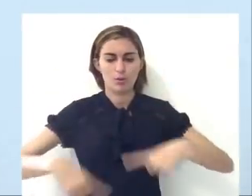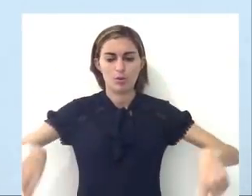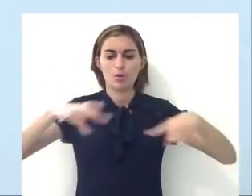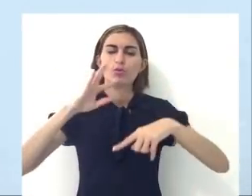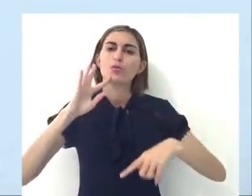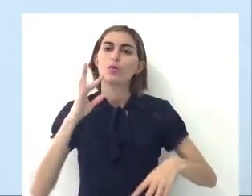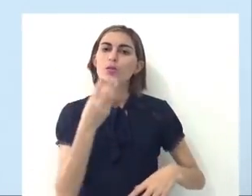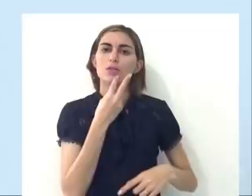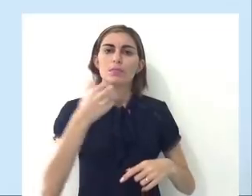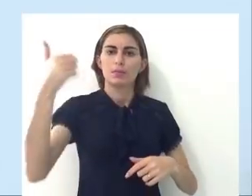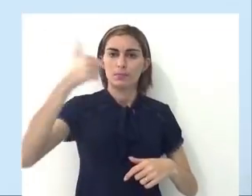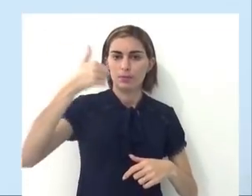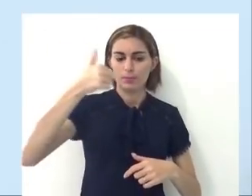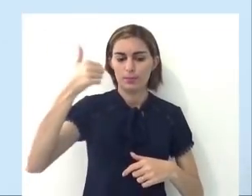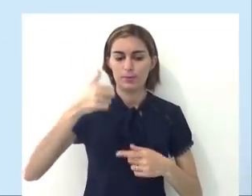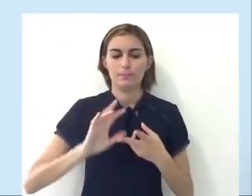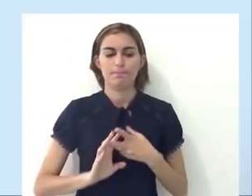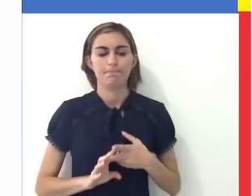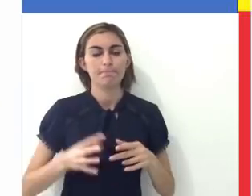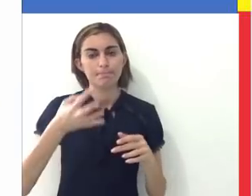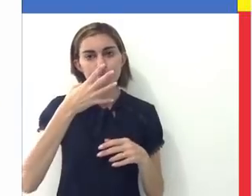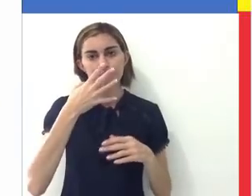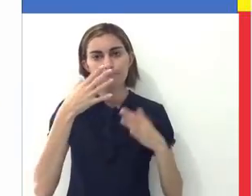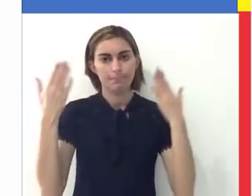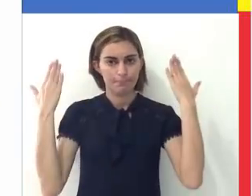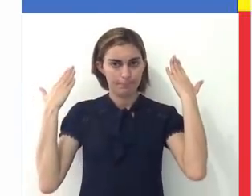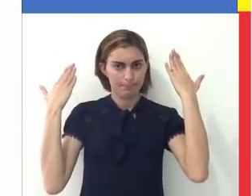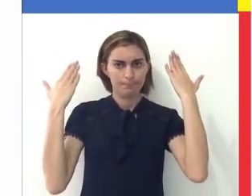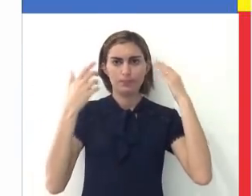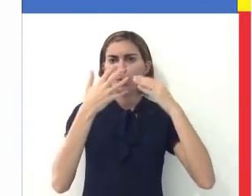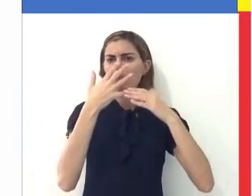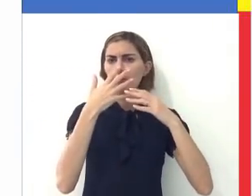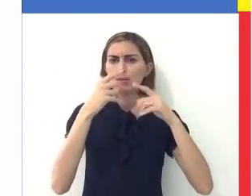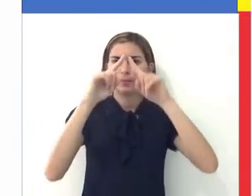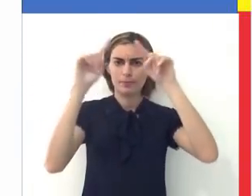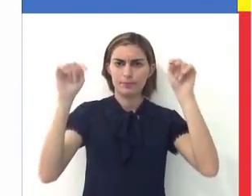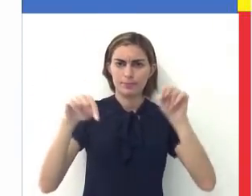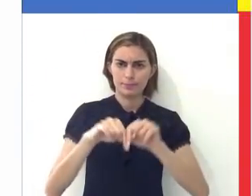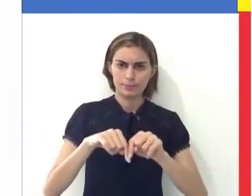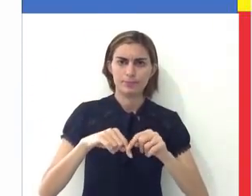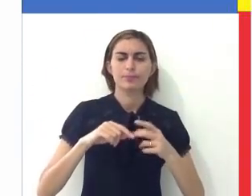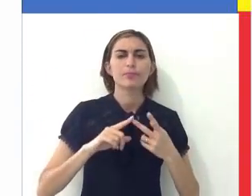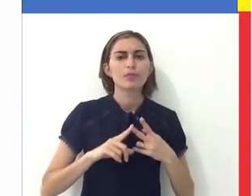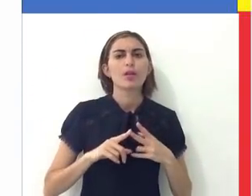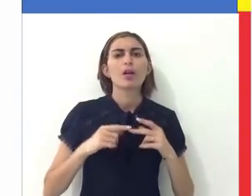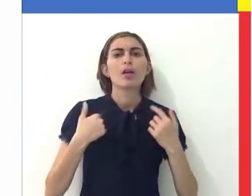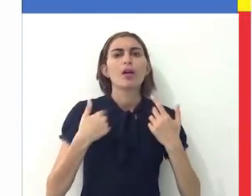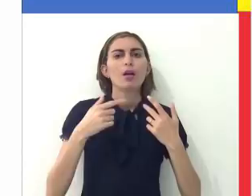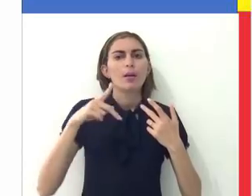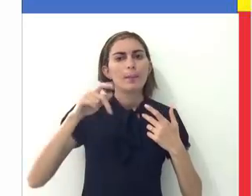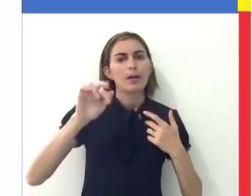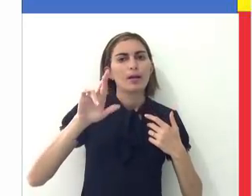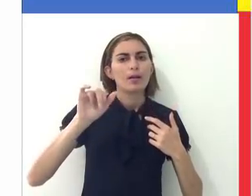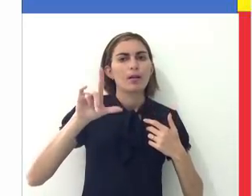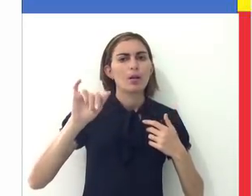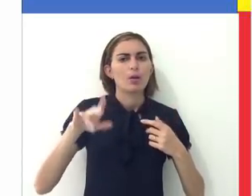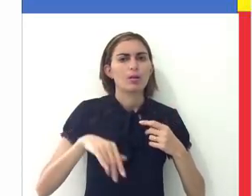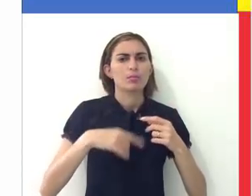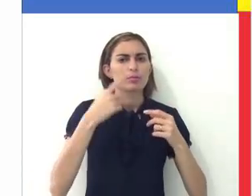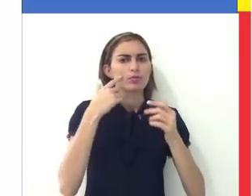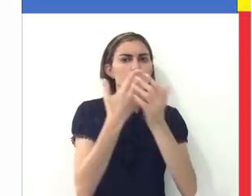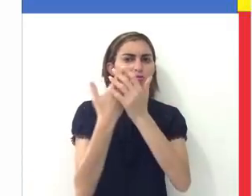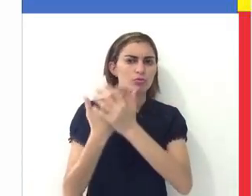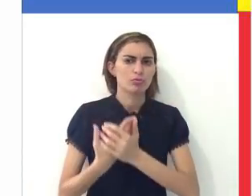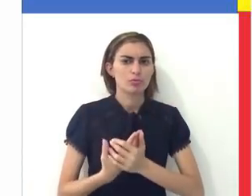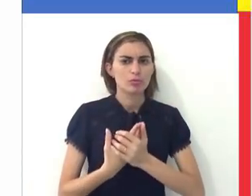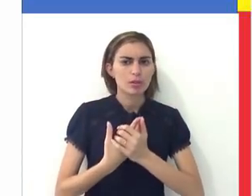o nosso conhecimento. Primeira questão. Observa aí. Observe os paralelogramos e, considerando as